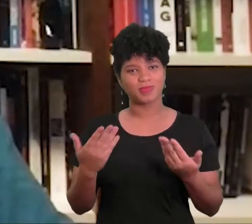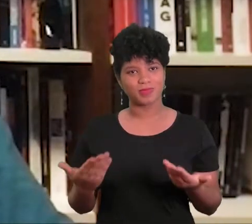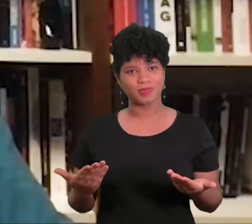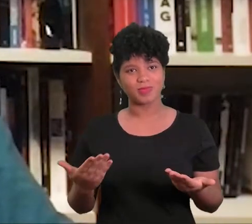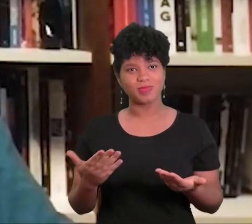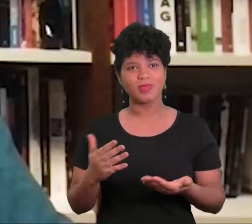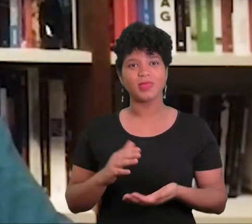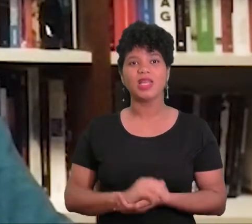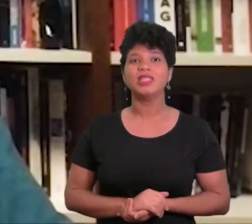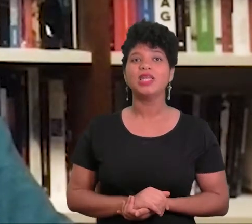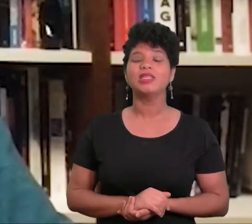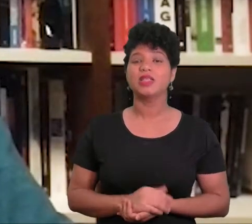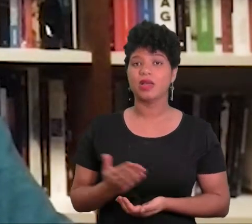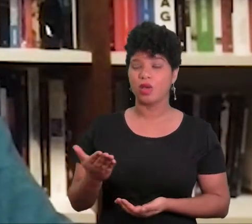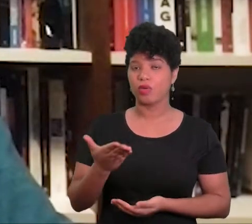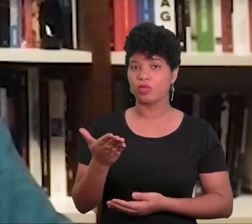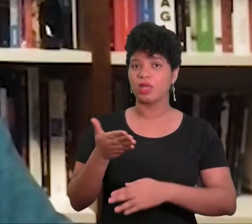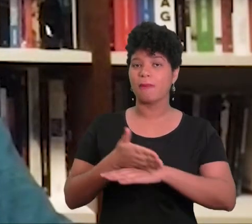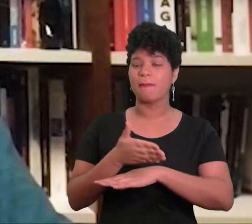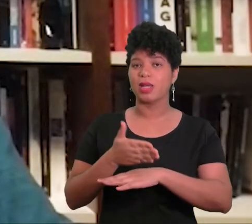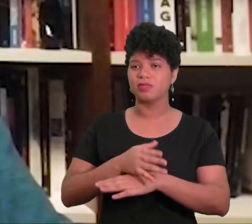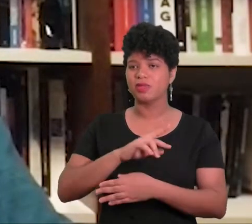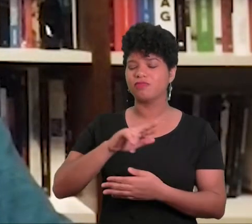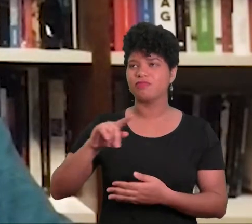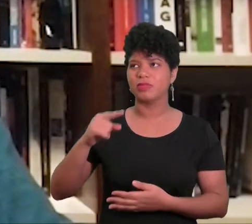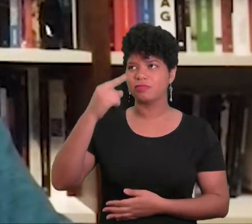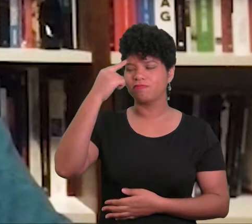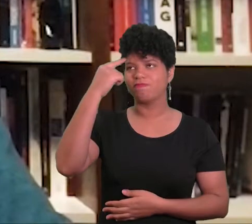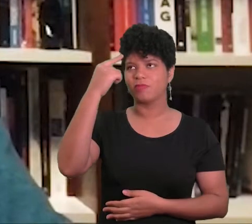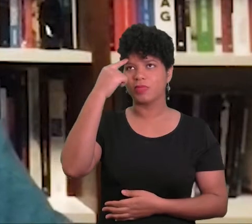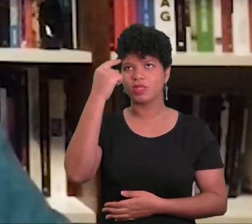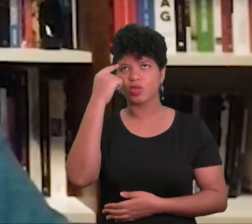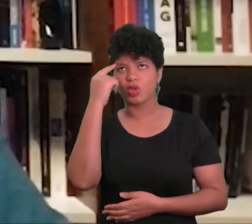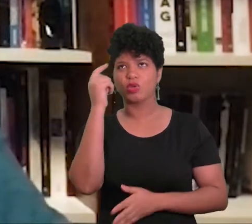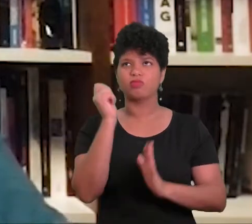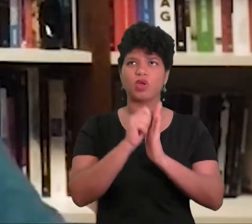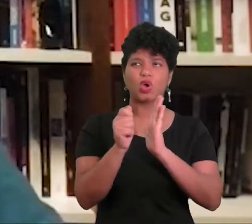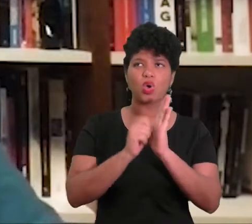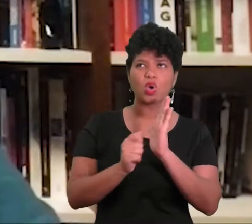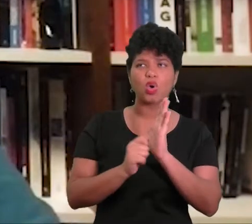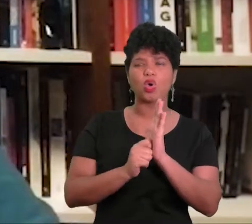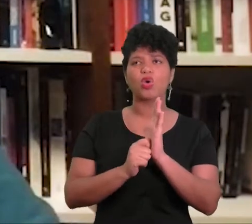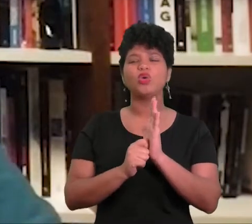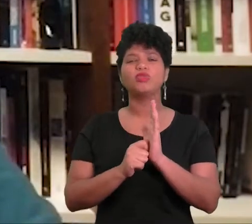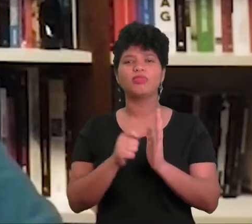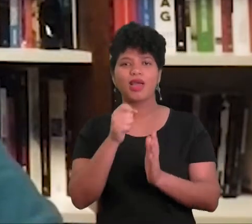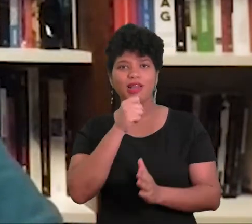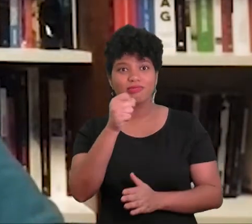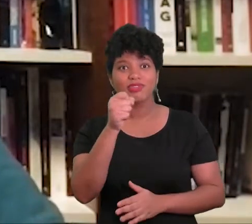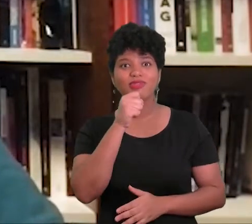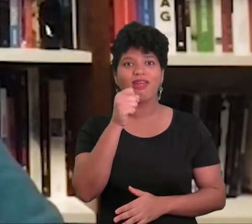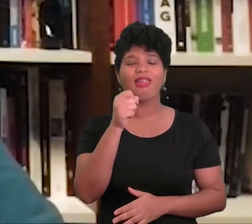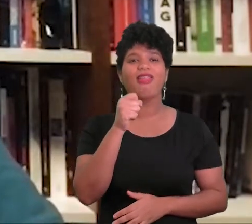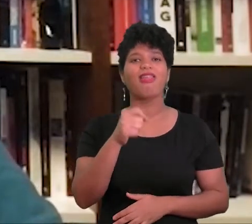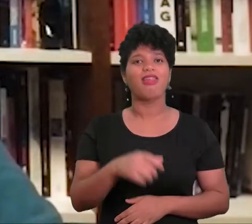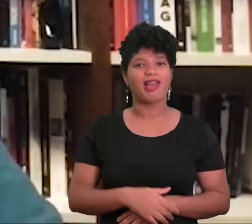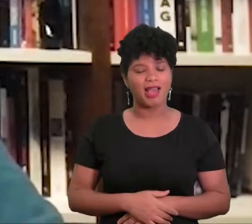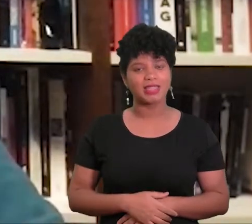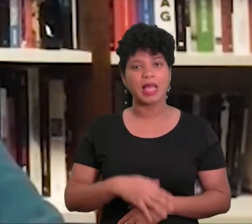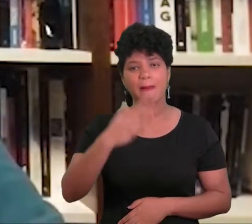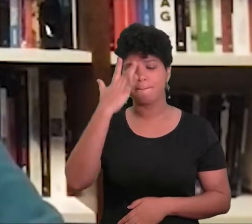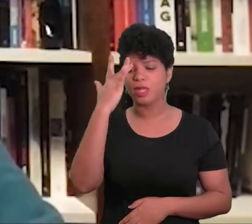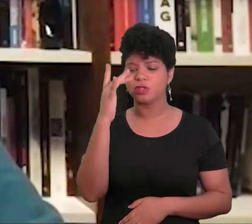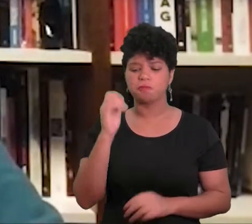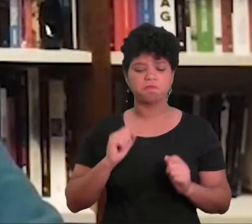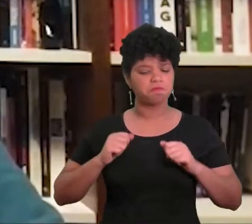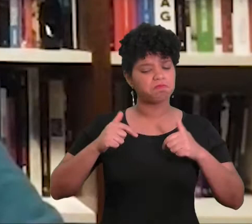com a participação de vários pensadores, escritores, jornalistas, pessoas